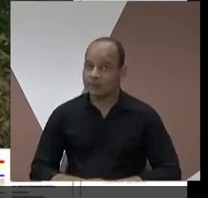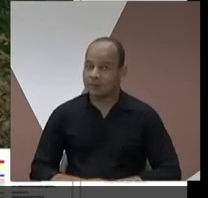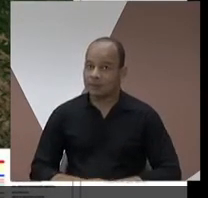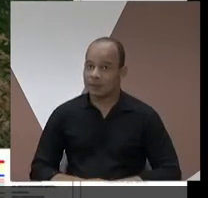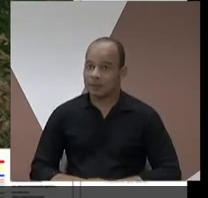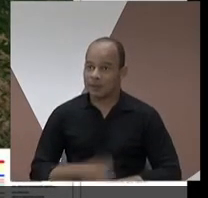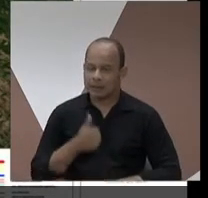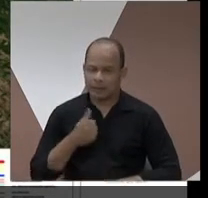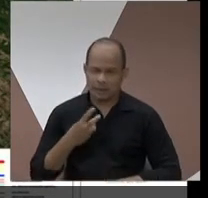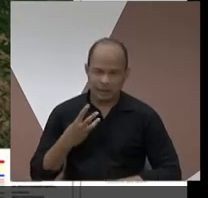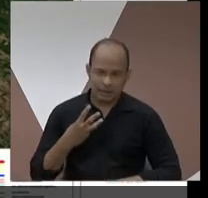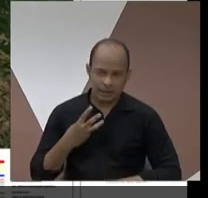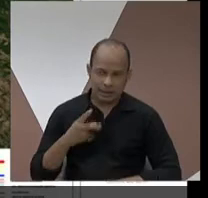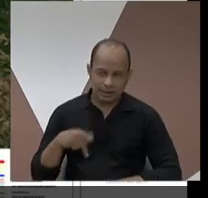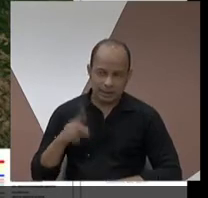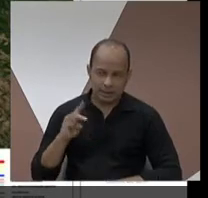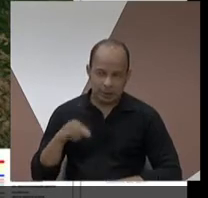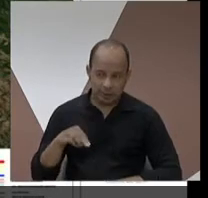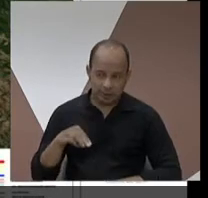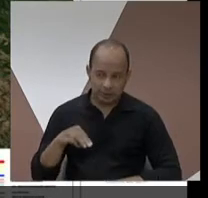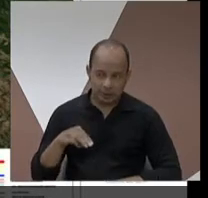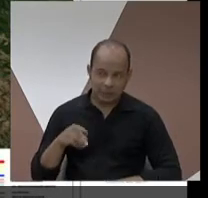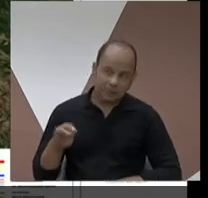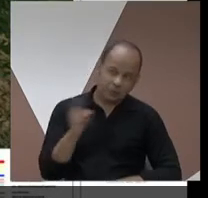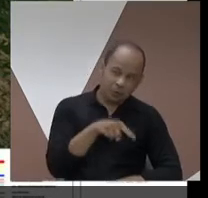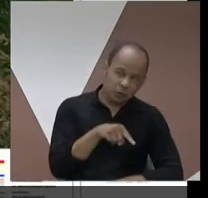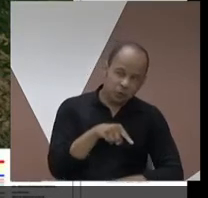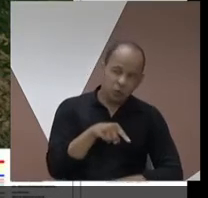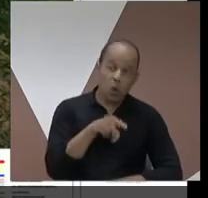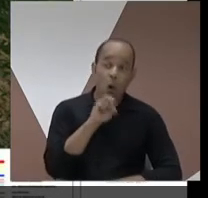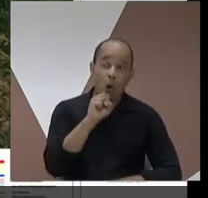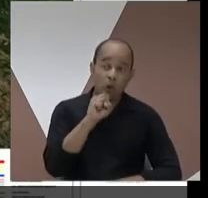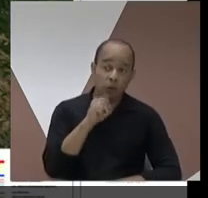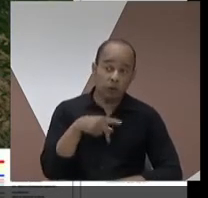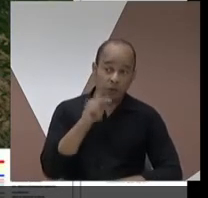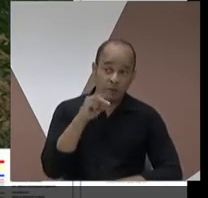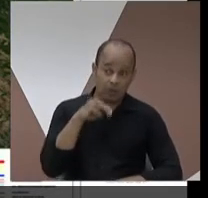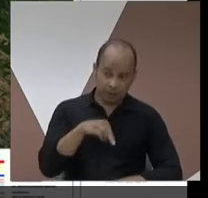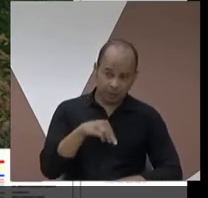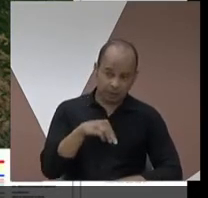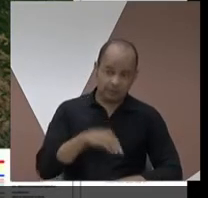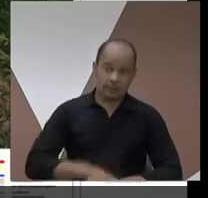aqui corta 8. Me consta que 3 tem interferência,